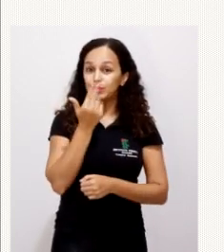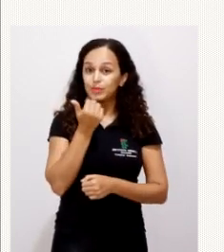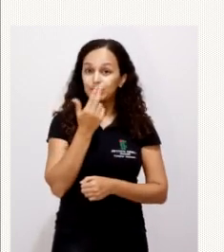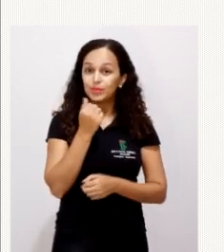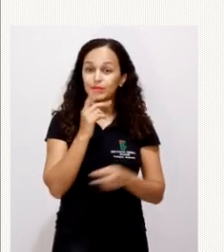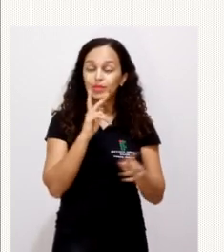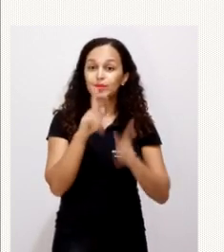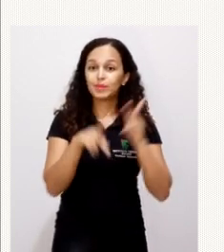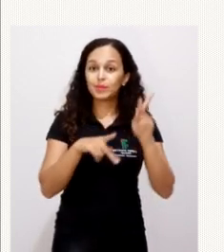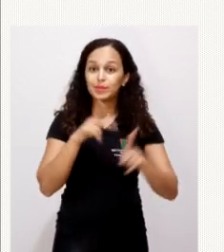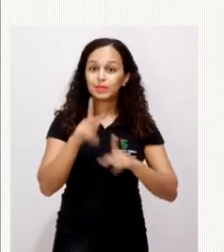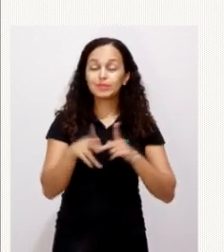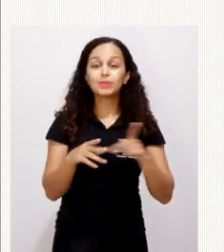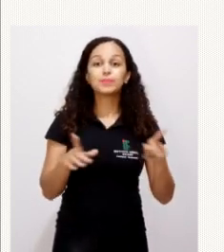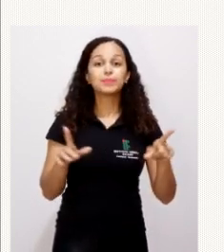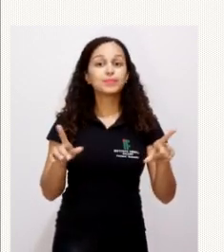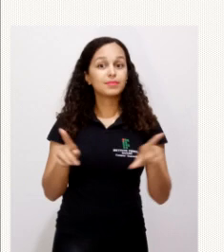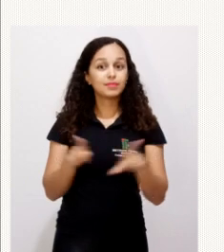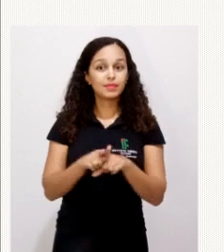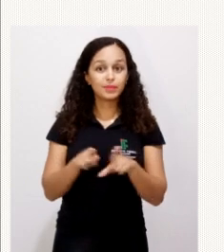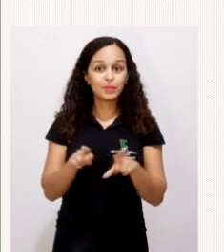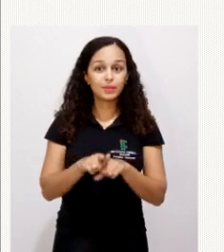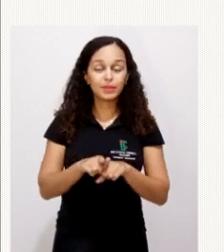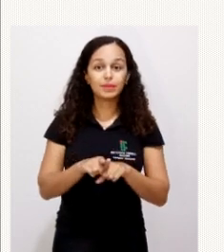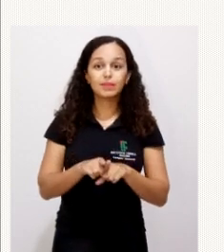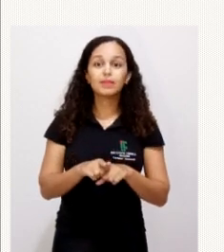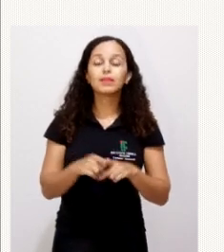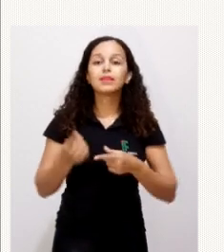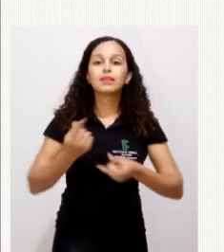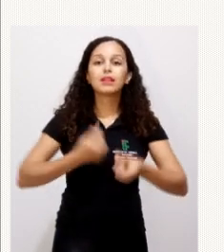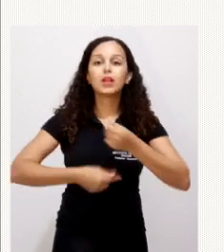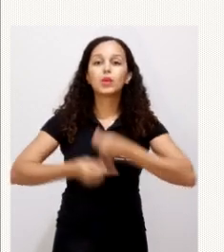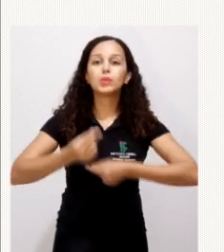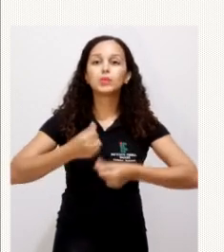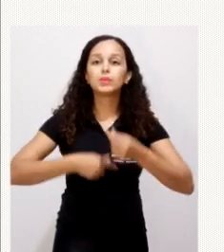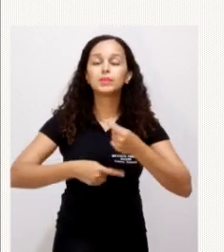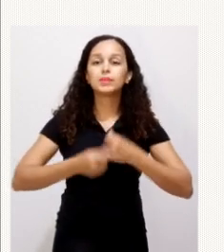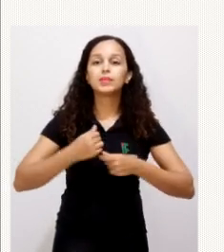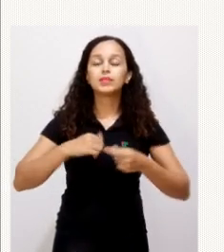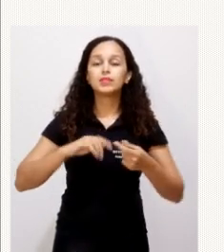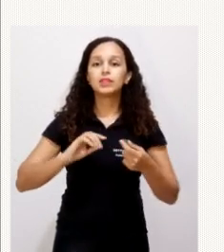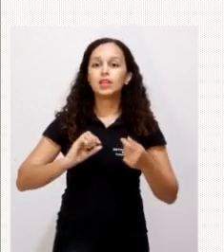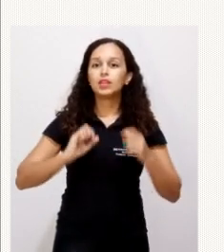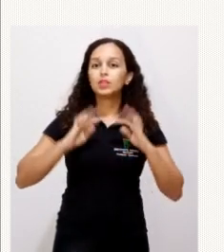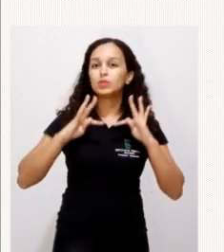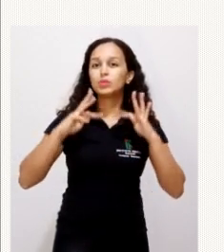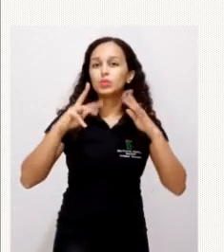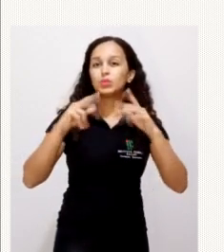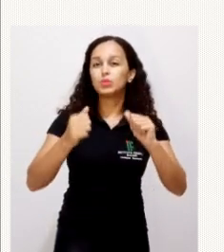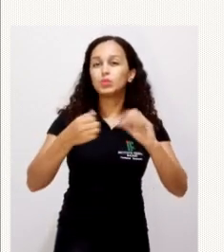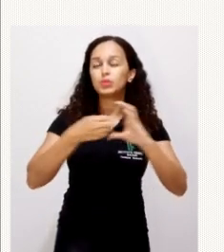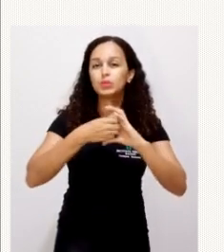né, como também da participação na economia em todos esses aspectos que eu